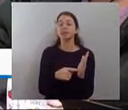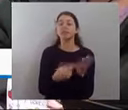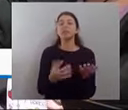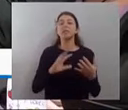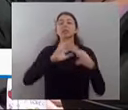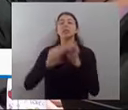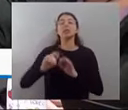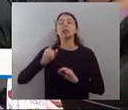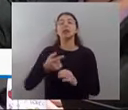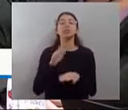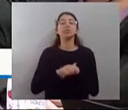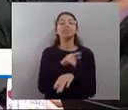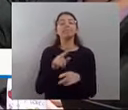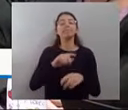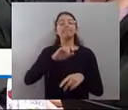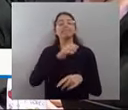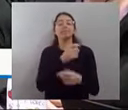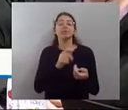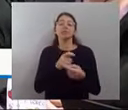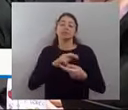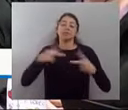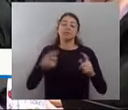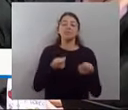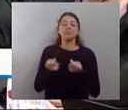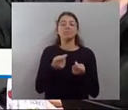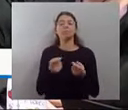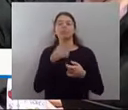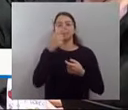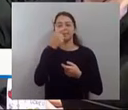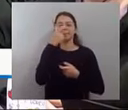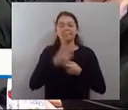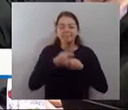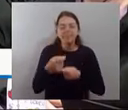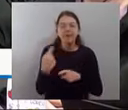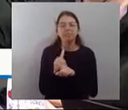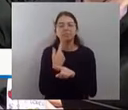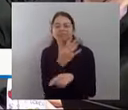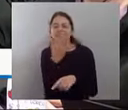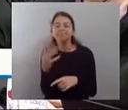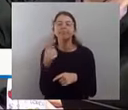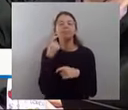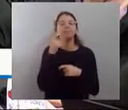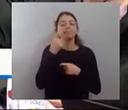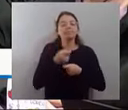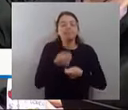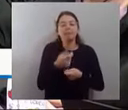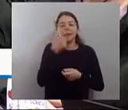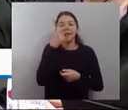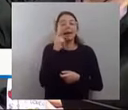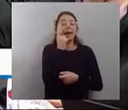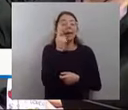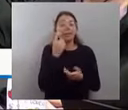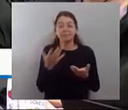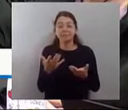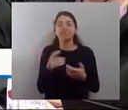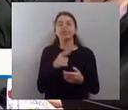Executivo perguntar quem tratará destes terrenos e plantações, que, como sabe, consideramos muito importantes? Qual é o sentido da proposta versus o seu discurso